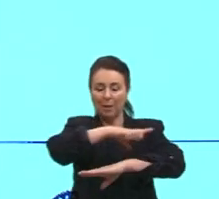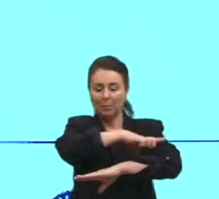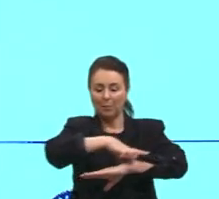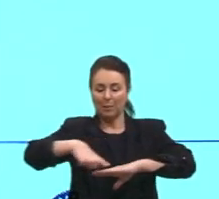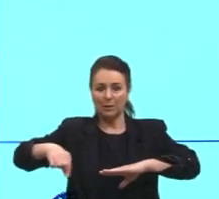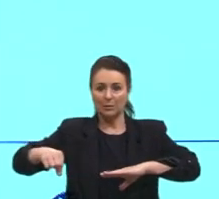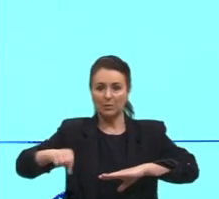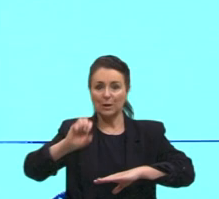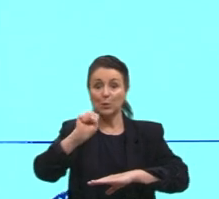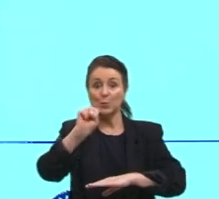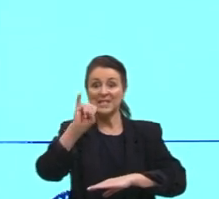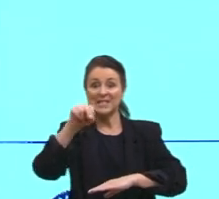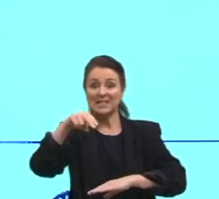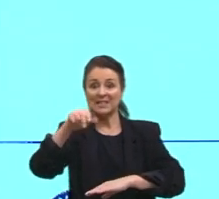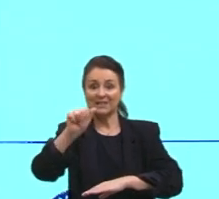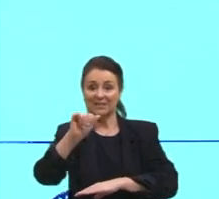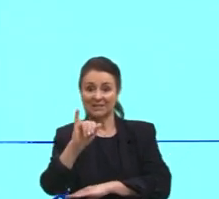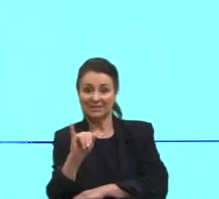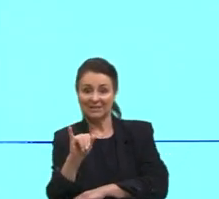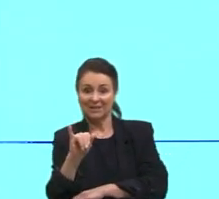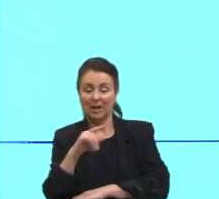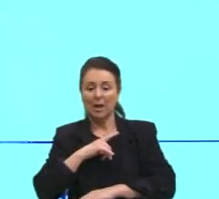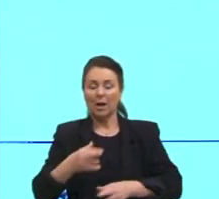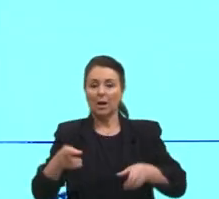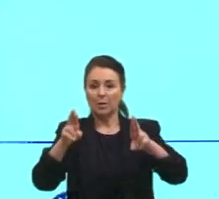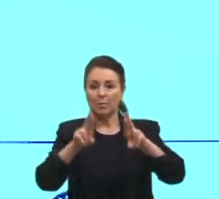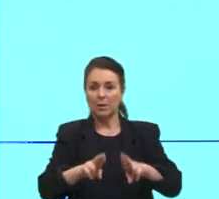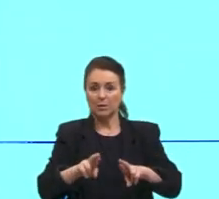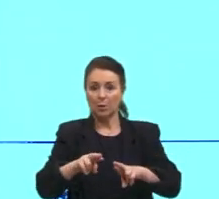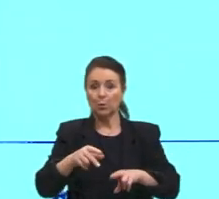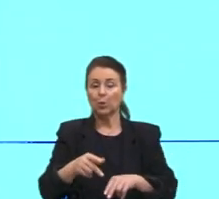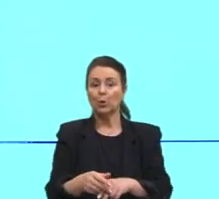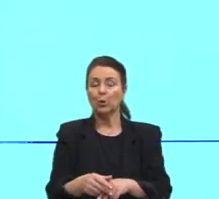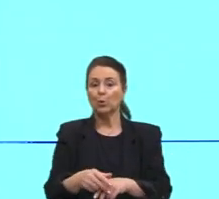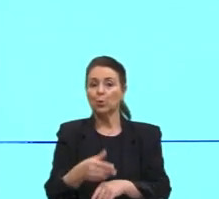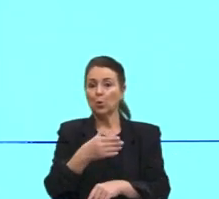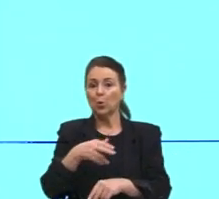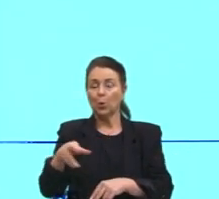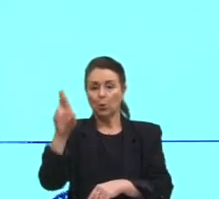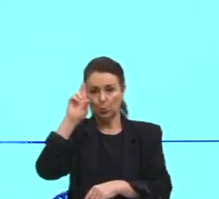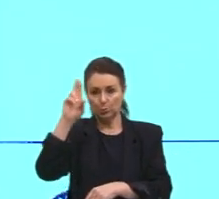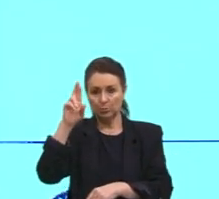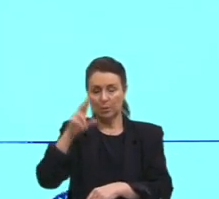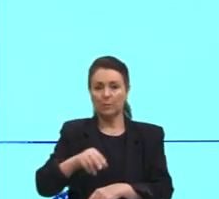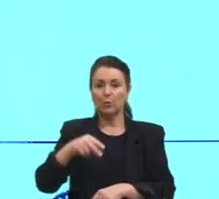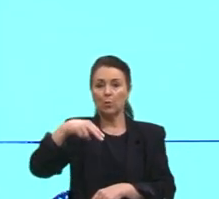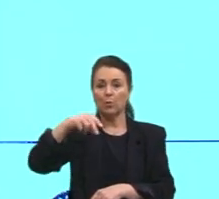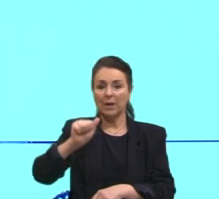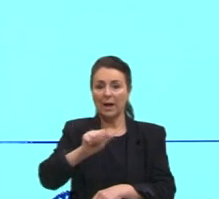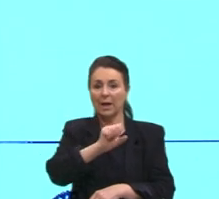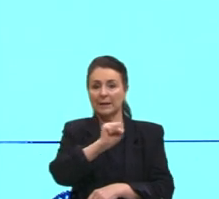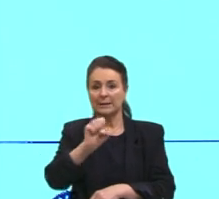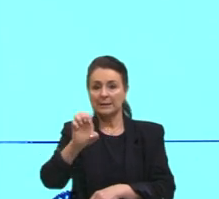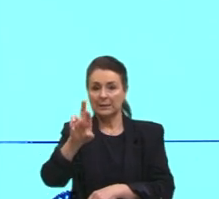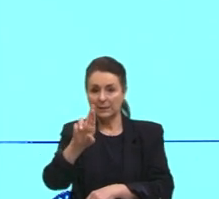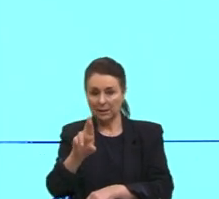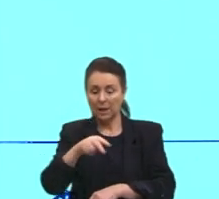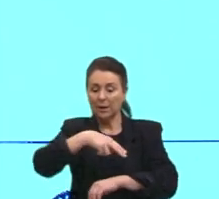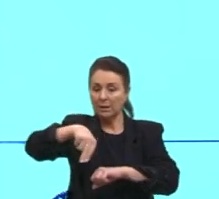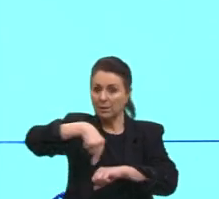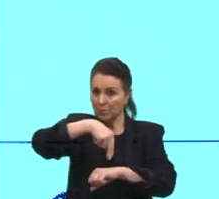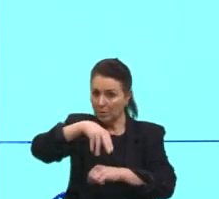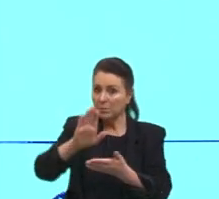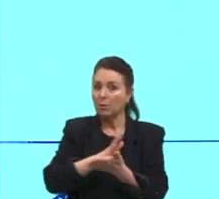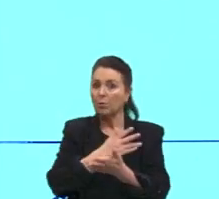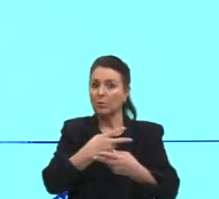gurizada que era uma região que que nascer né ele ele nacionaliza entre outras coisas em